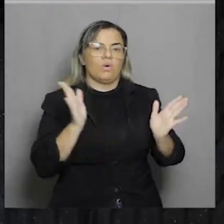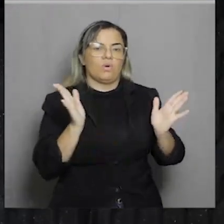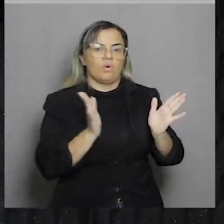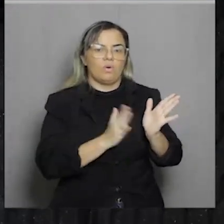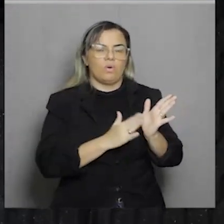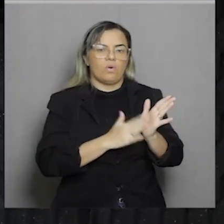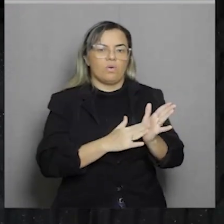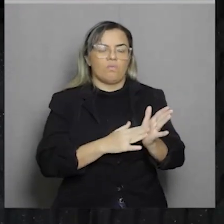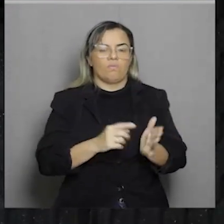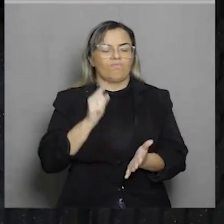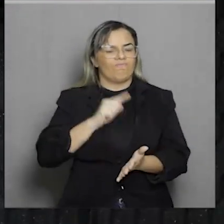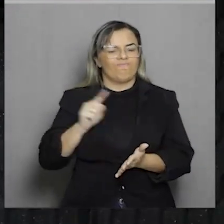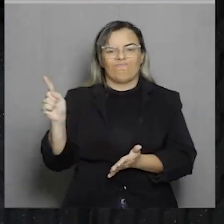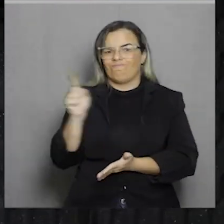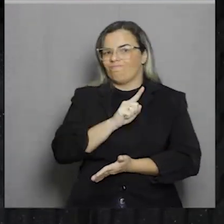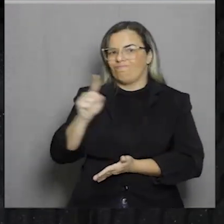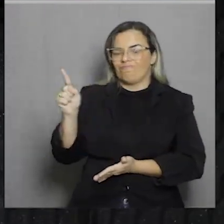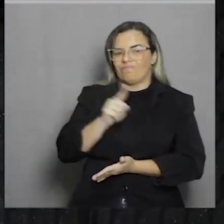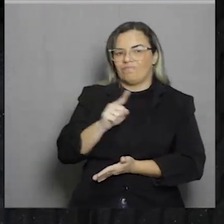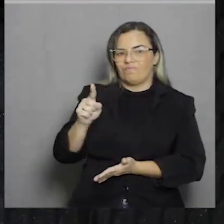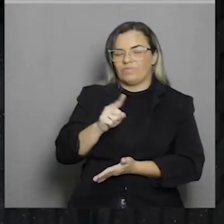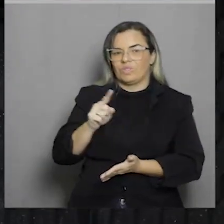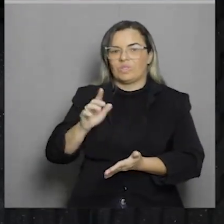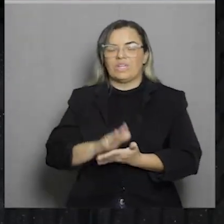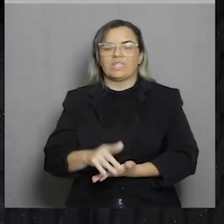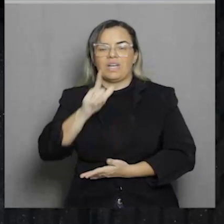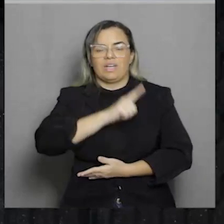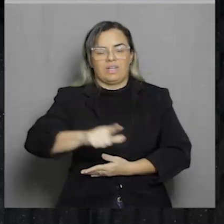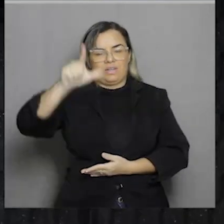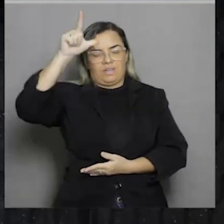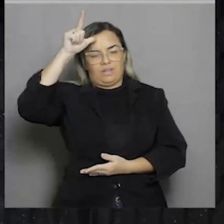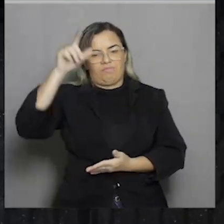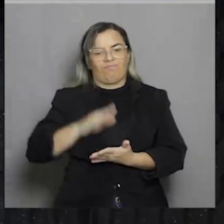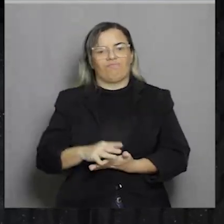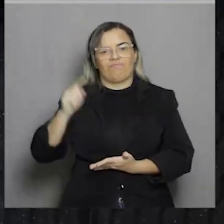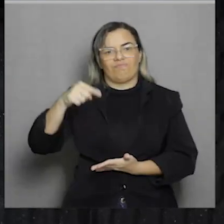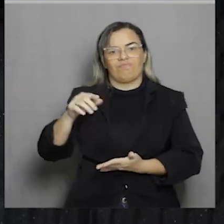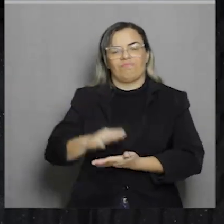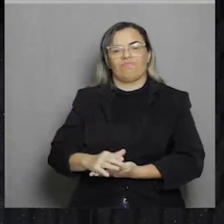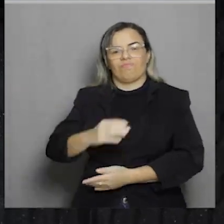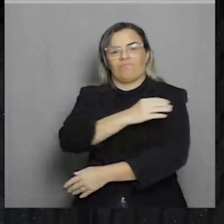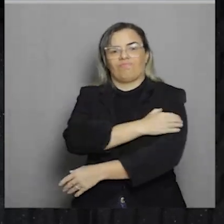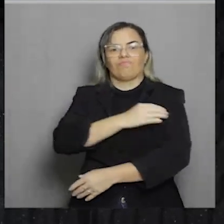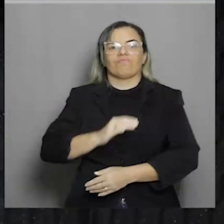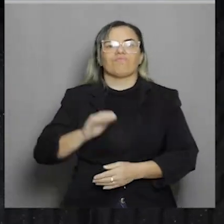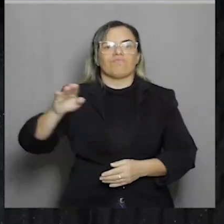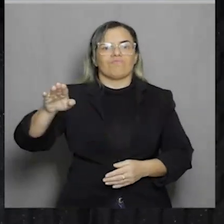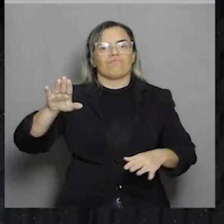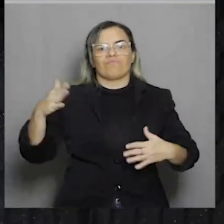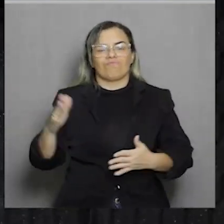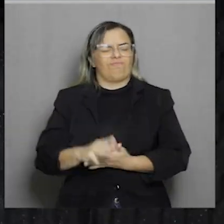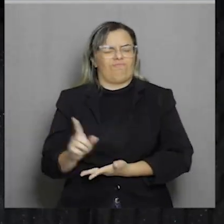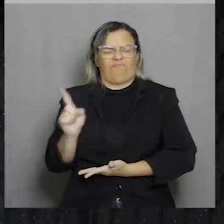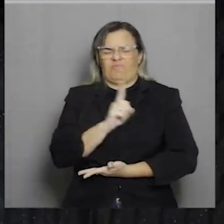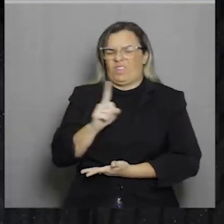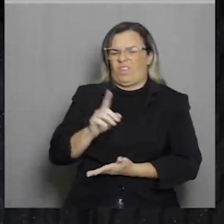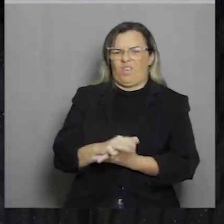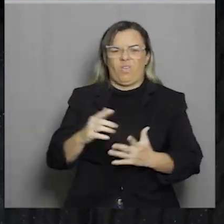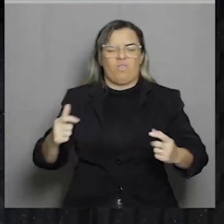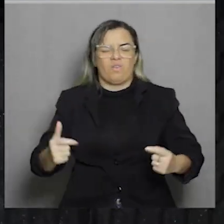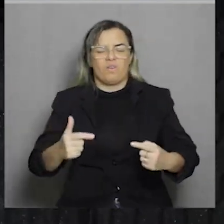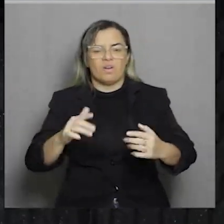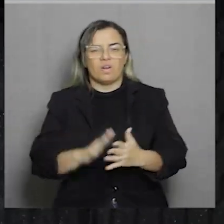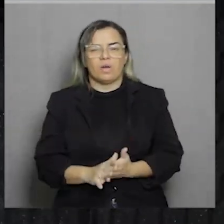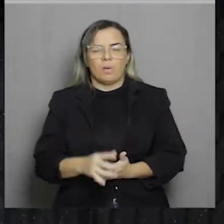Alemanha hitleriana, com a Alemanha nazista. Nós estamos diante de uma guerra que, se nós